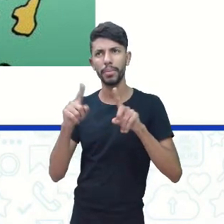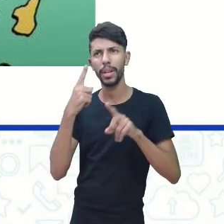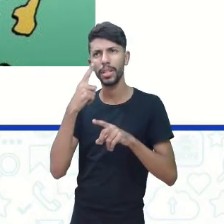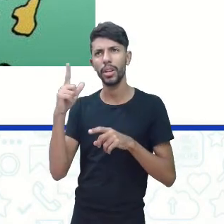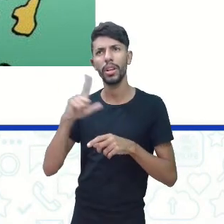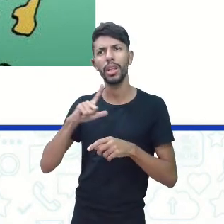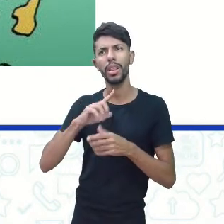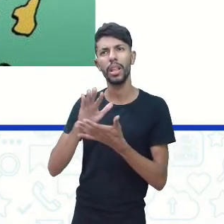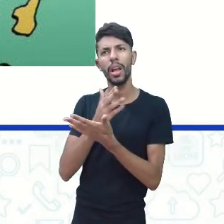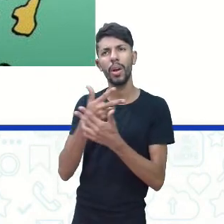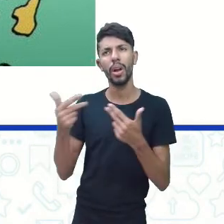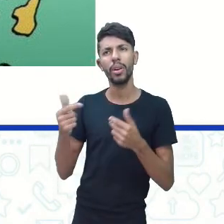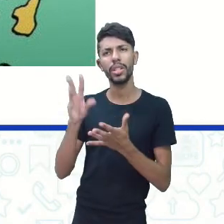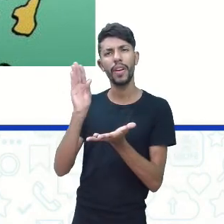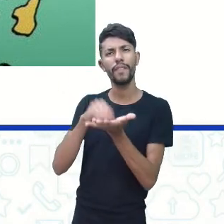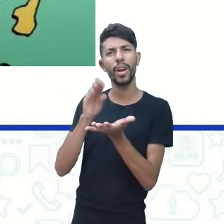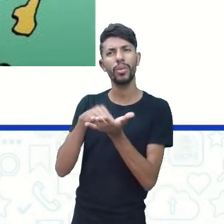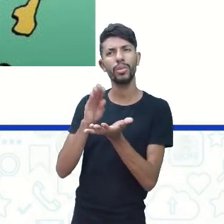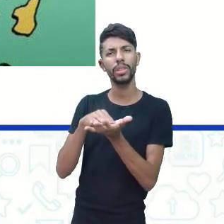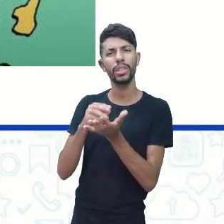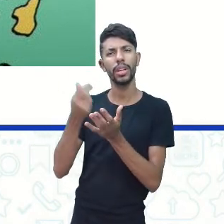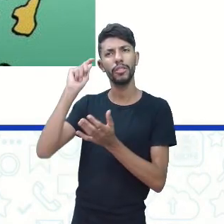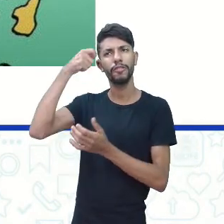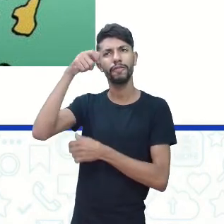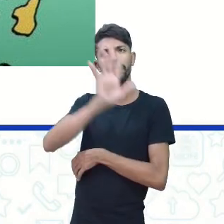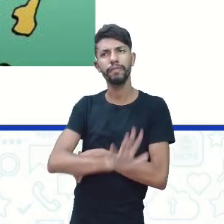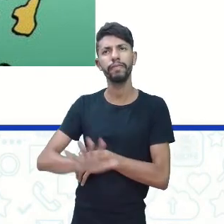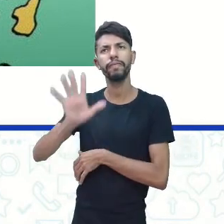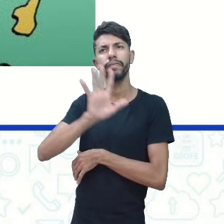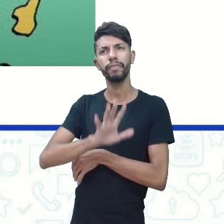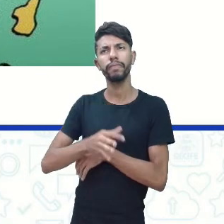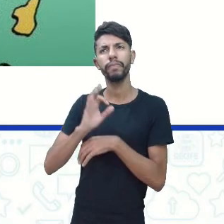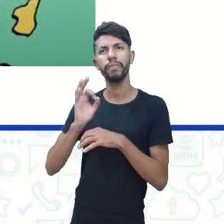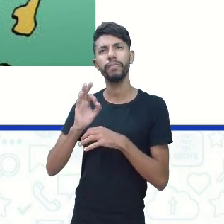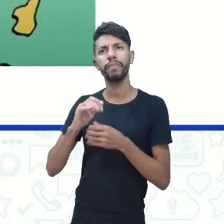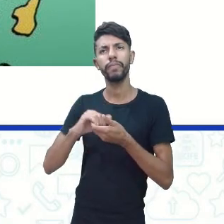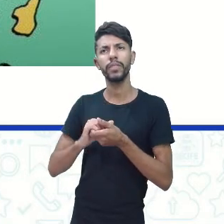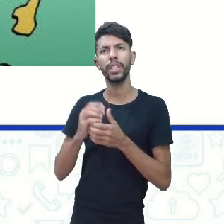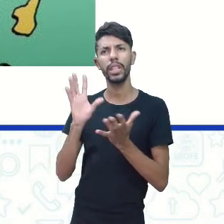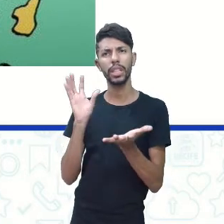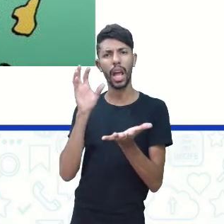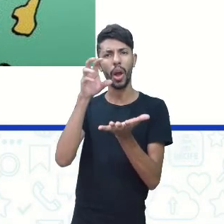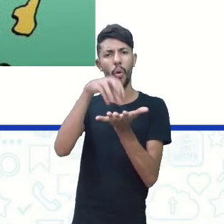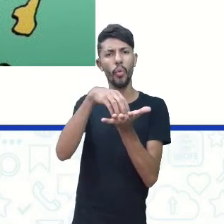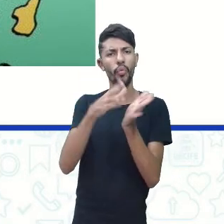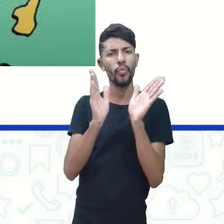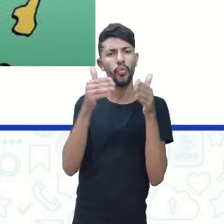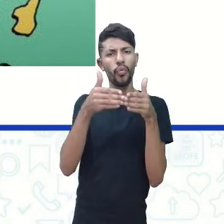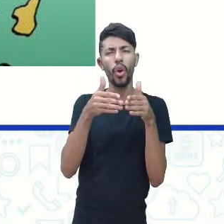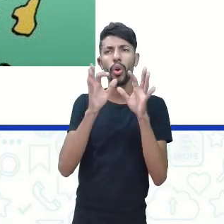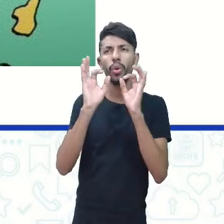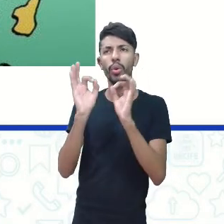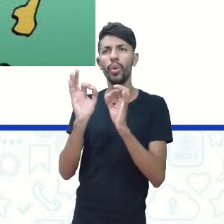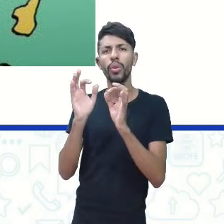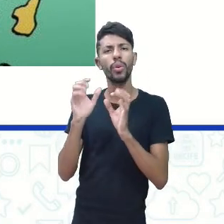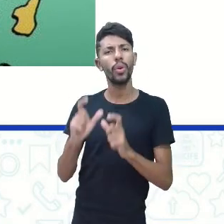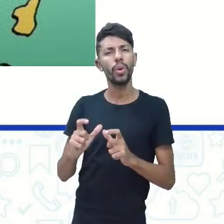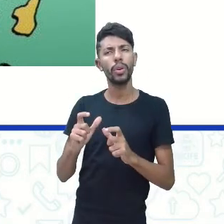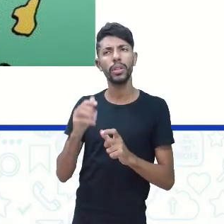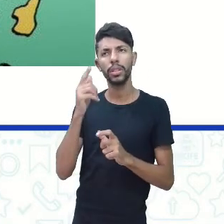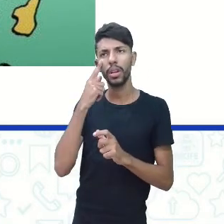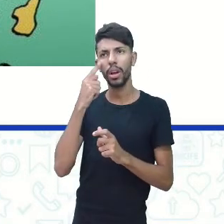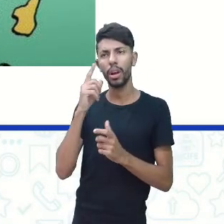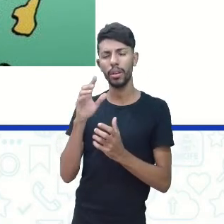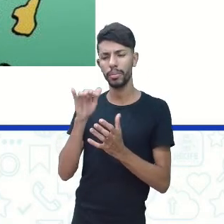coisinha faltando ali no continente africano, né, professora? E está concentrado o que falta na África, tanto